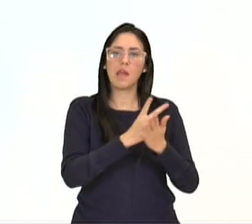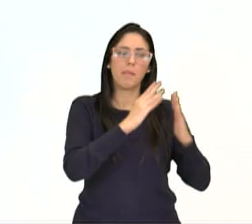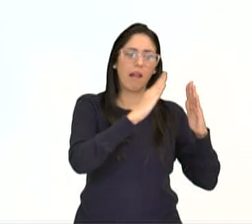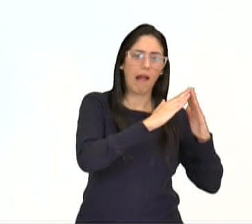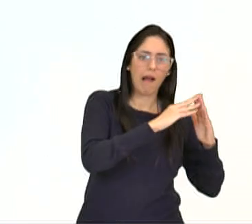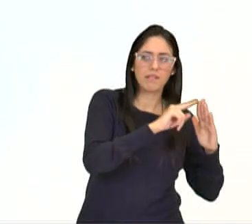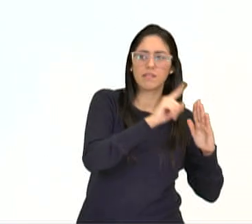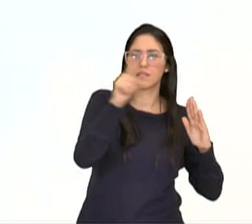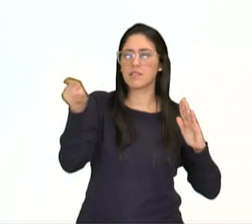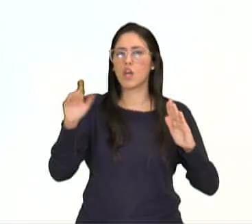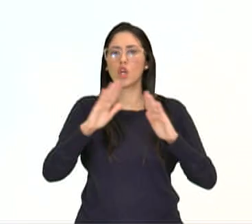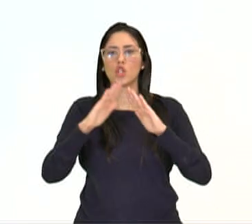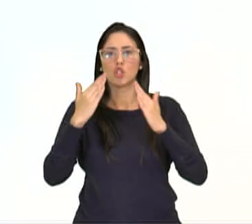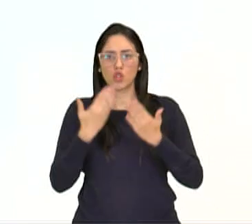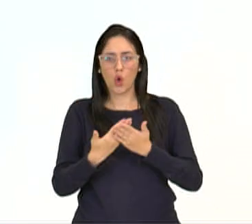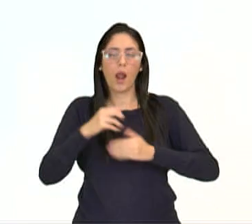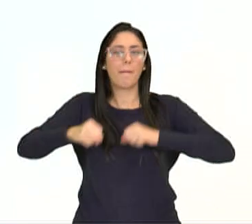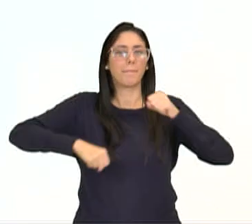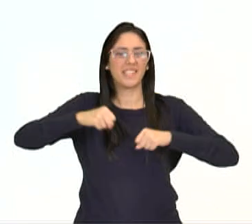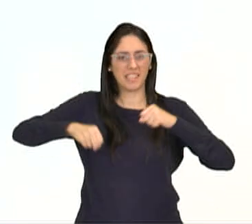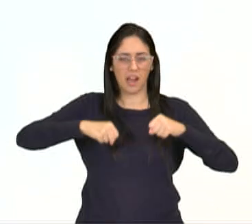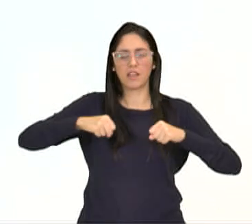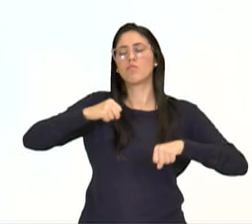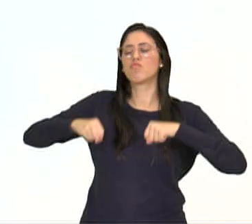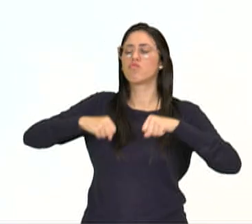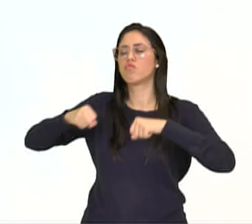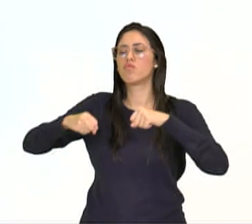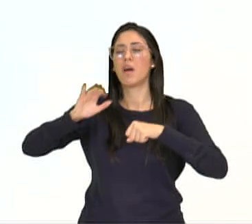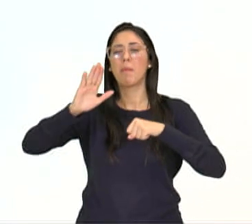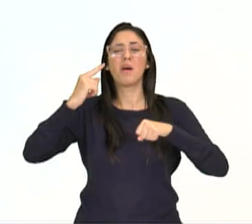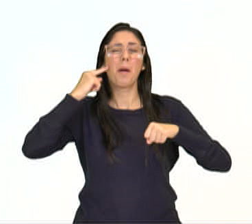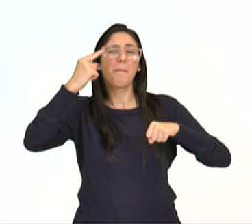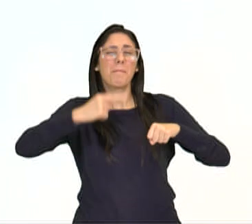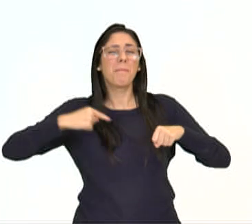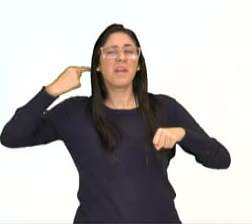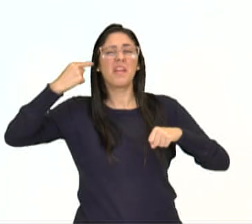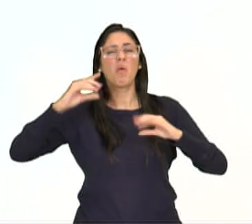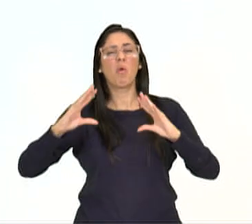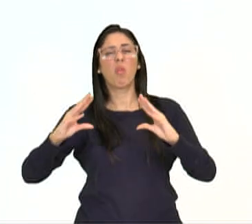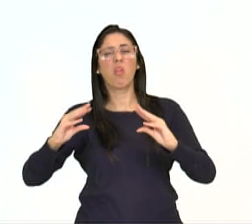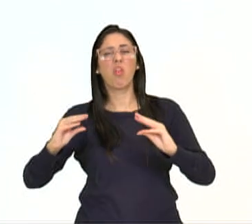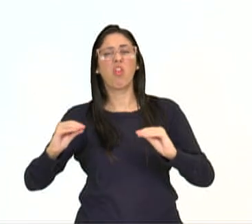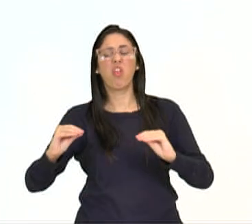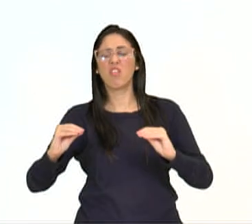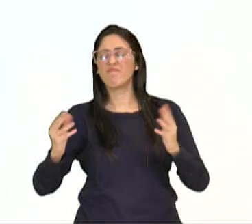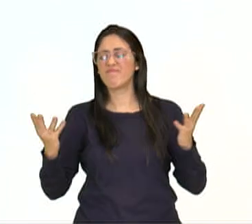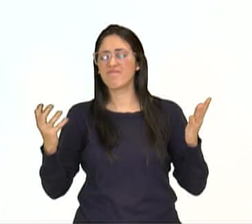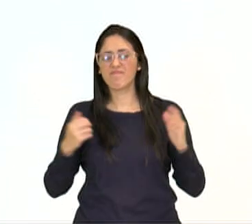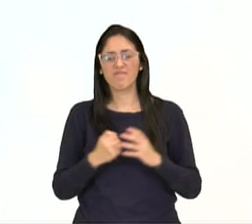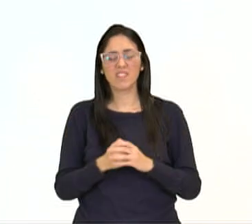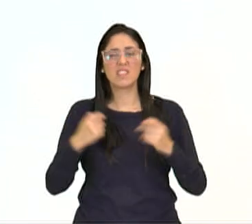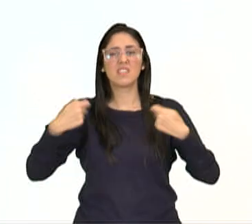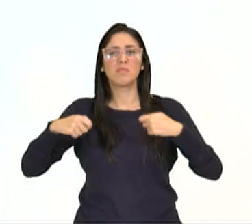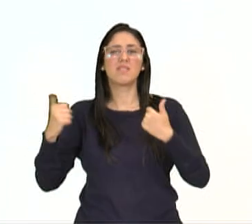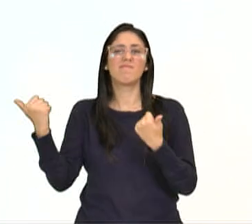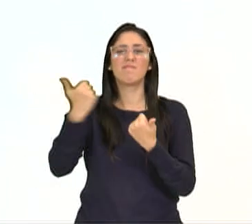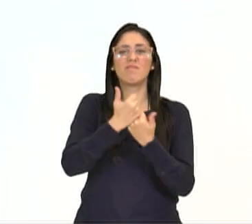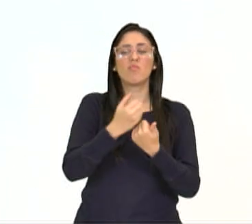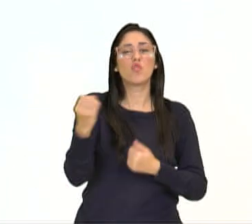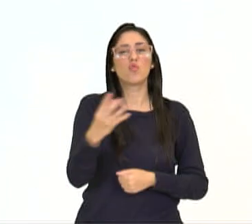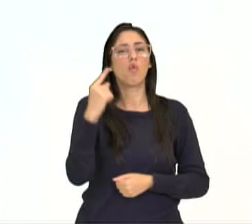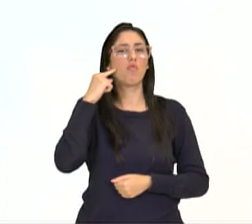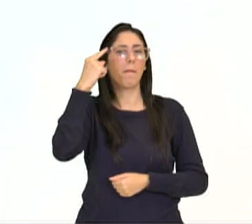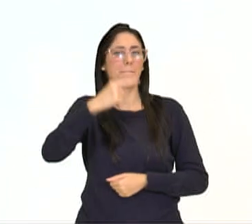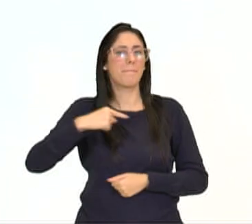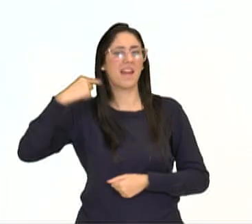de bicicleta. O pneu da sua bicicleta rasgou e ele não pôde ser reparado. Precisa ser substituído por um